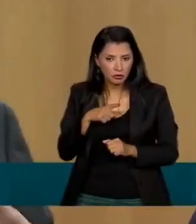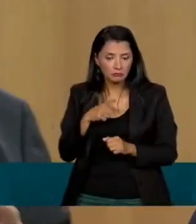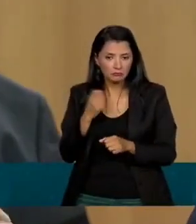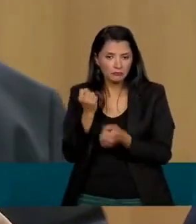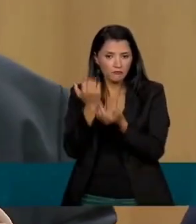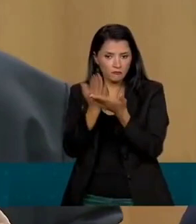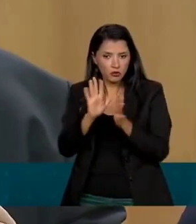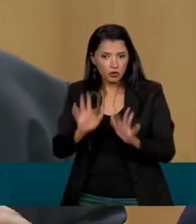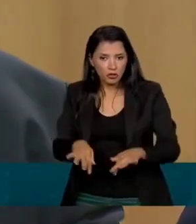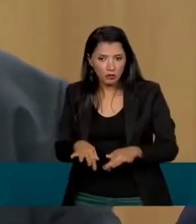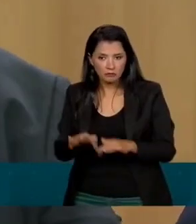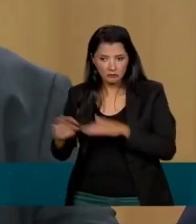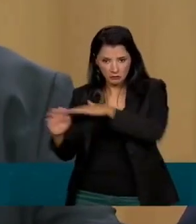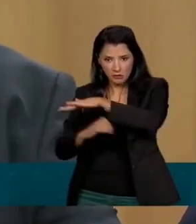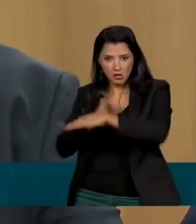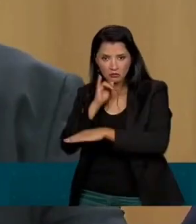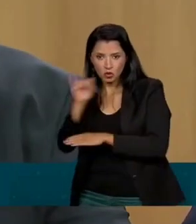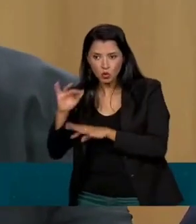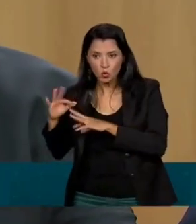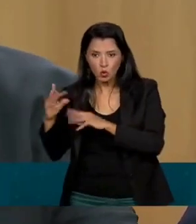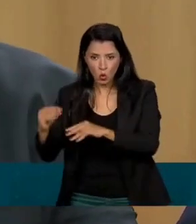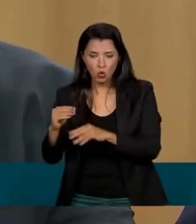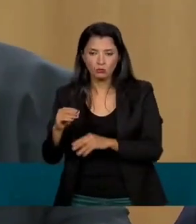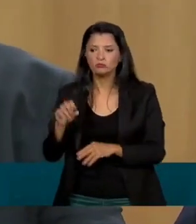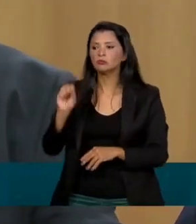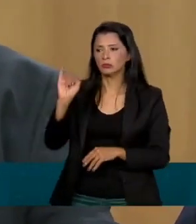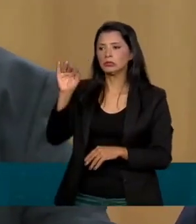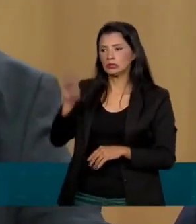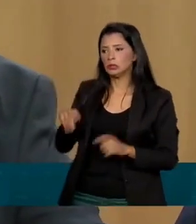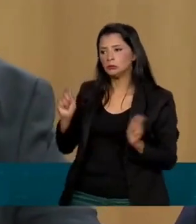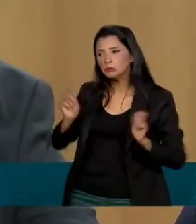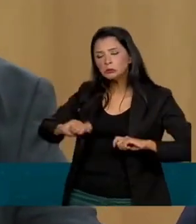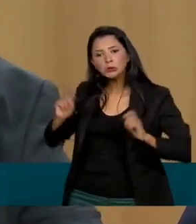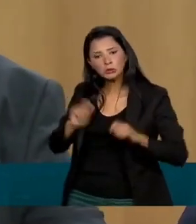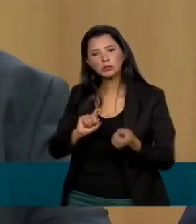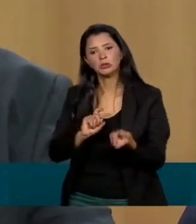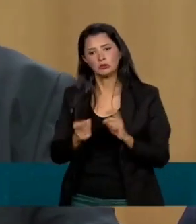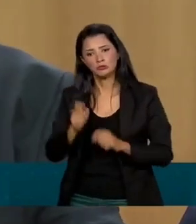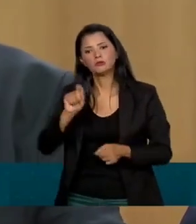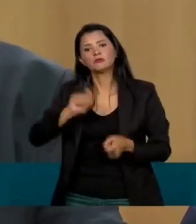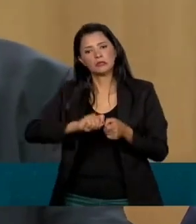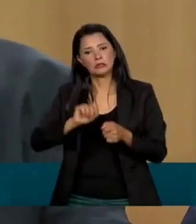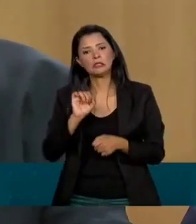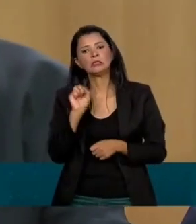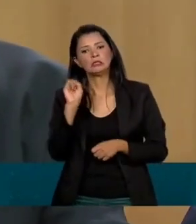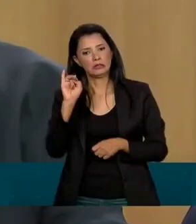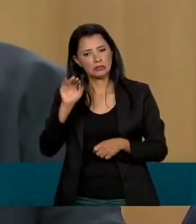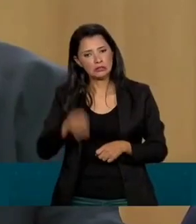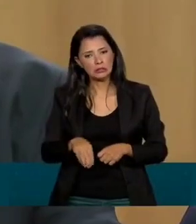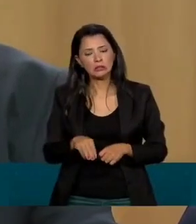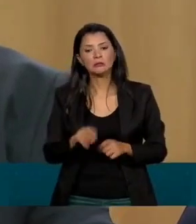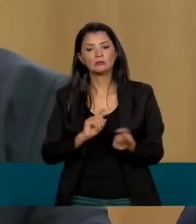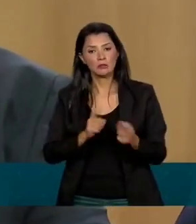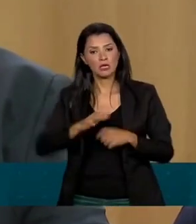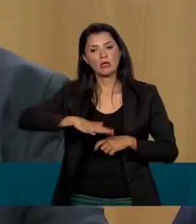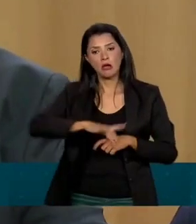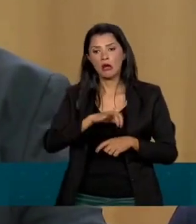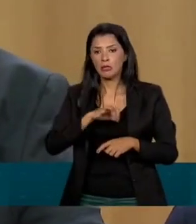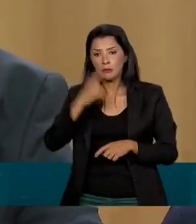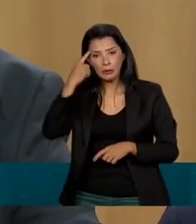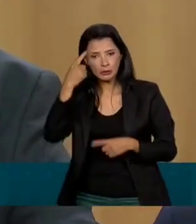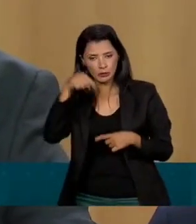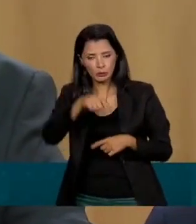autorização da empresa inteira. Sim, nós podemos fazê-lo administrativamente e o que nós